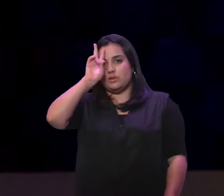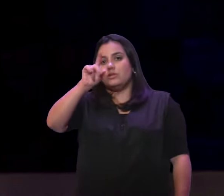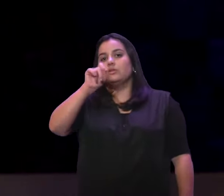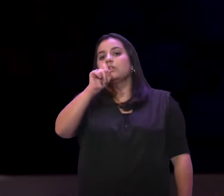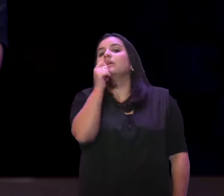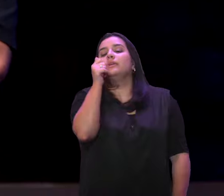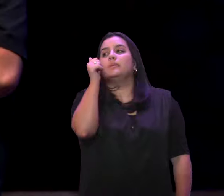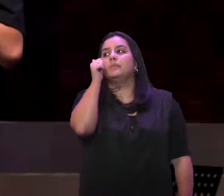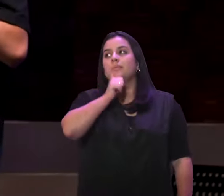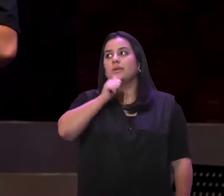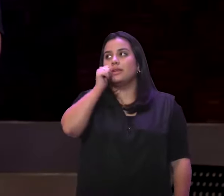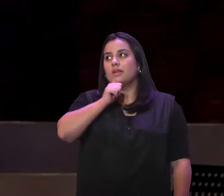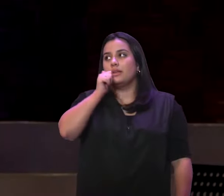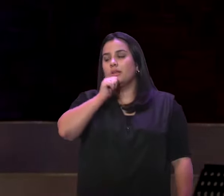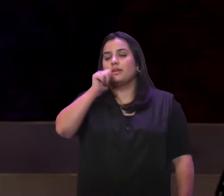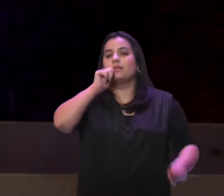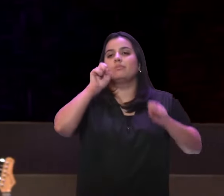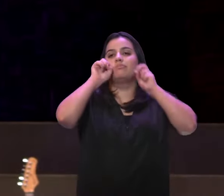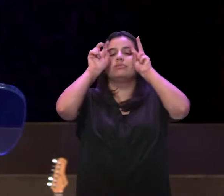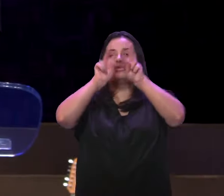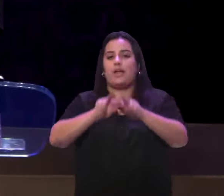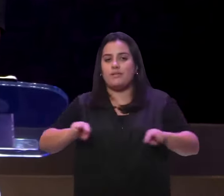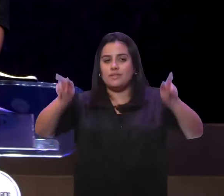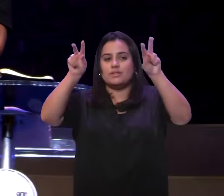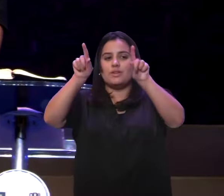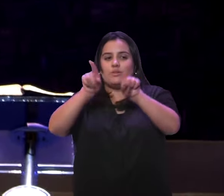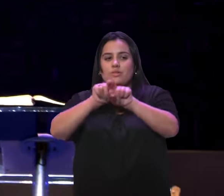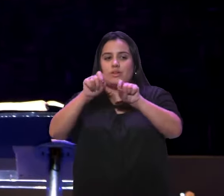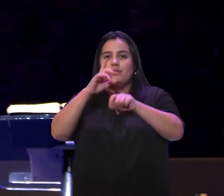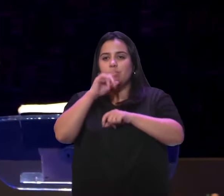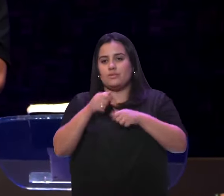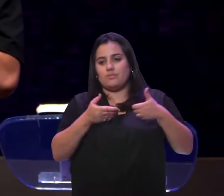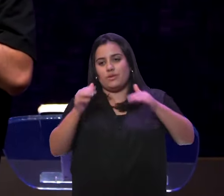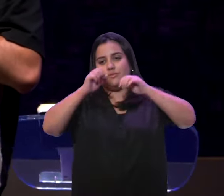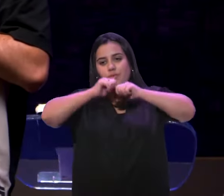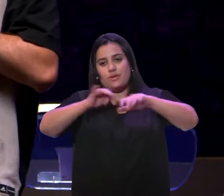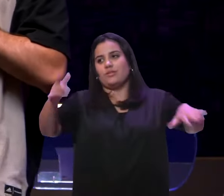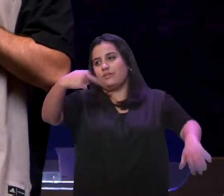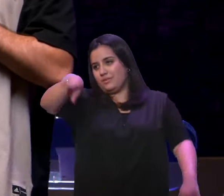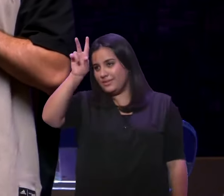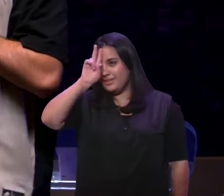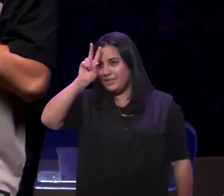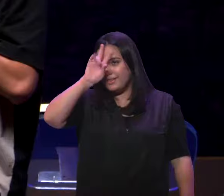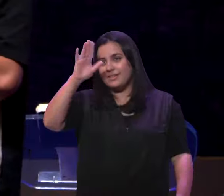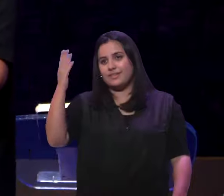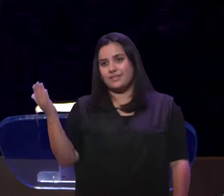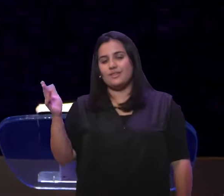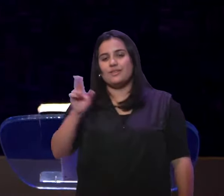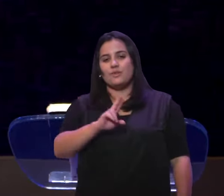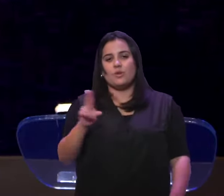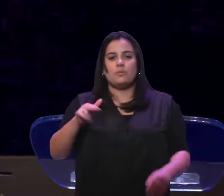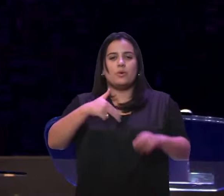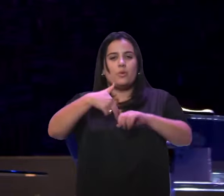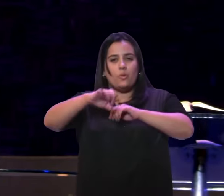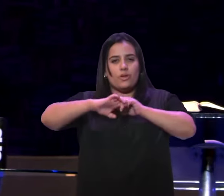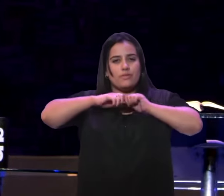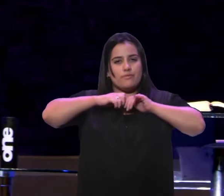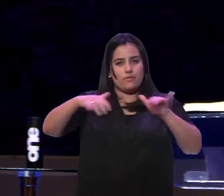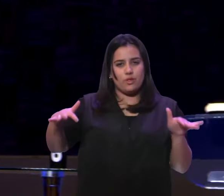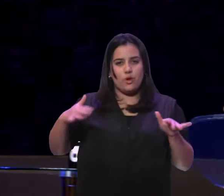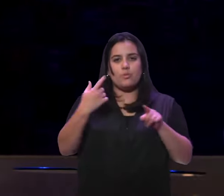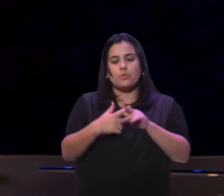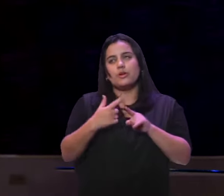menina que deu a visão aqui do ministério, a visão do rio. Quantos lembram dessa visão? O nome é One Flow, porque uma menina de 16